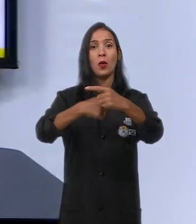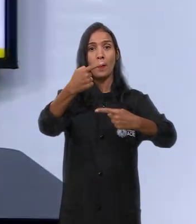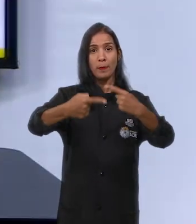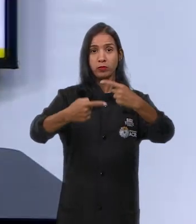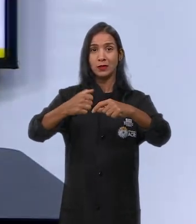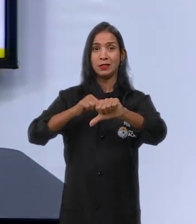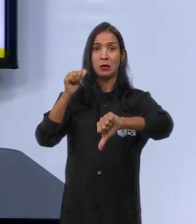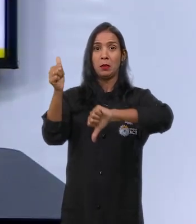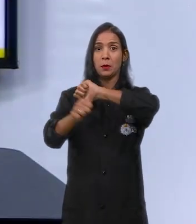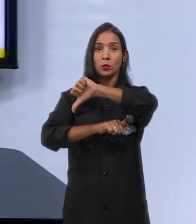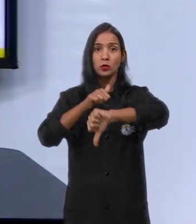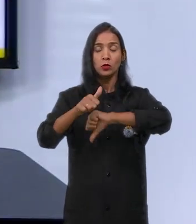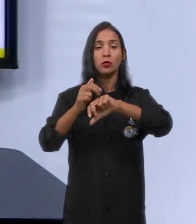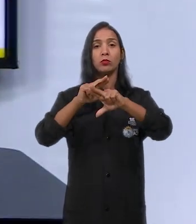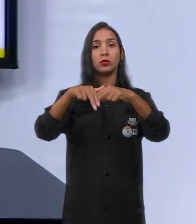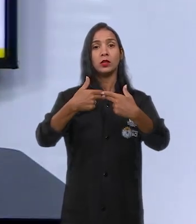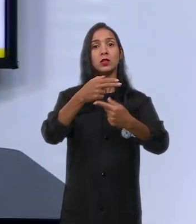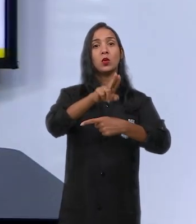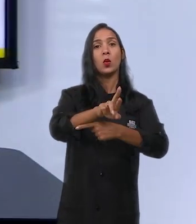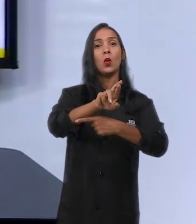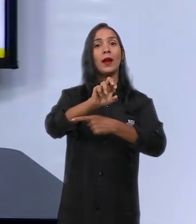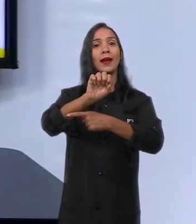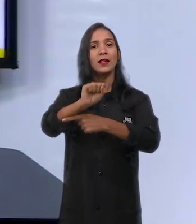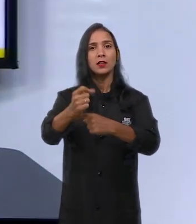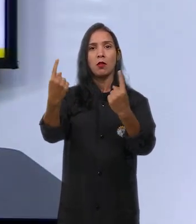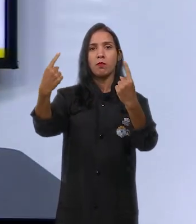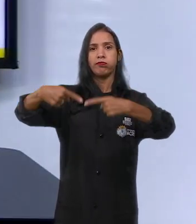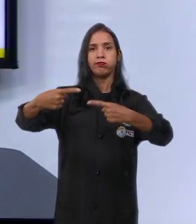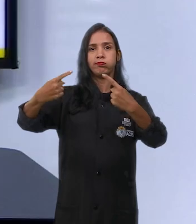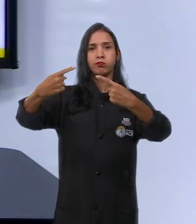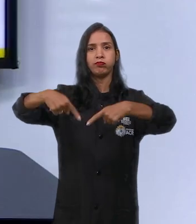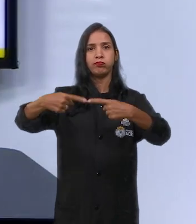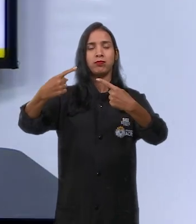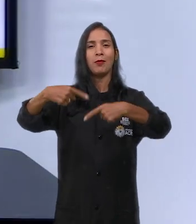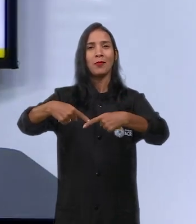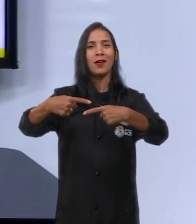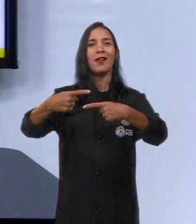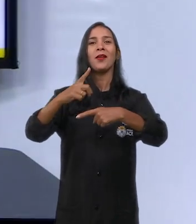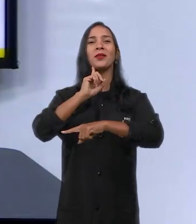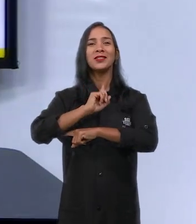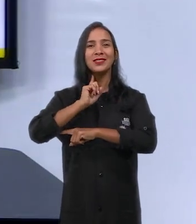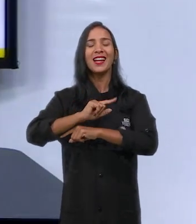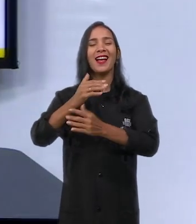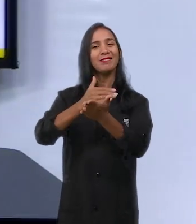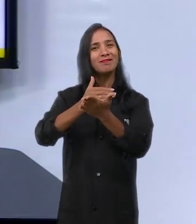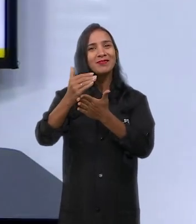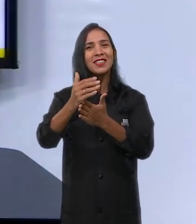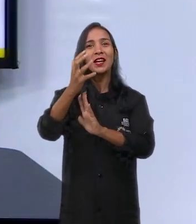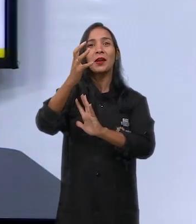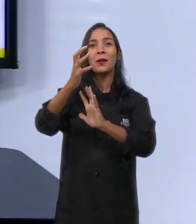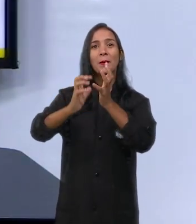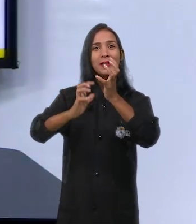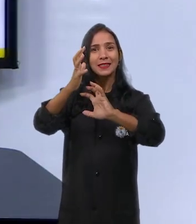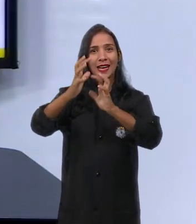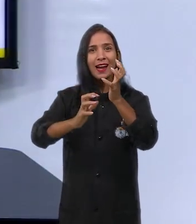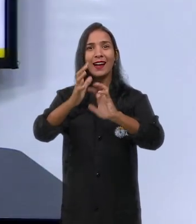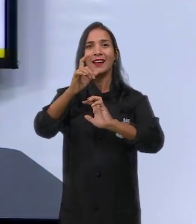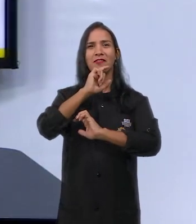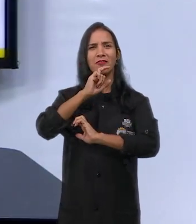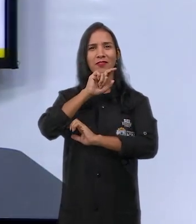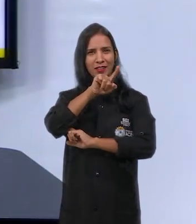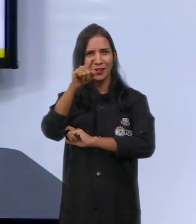vai entrar em confronto com os Estados Unidos, Guerra Fria, toda aquela situação que, quem sabe, numa próxima